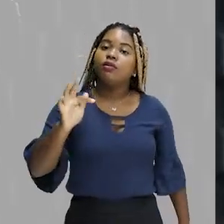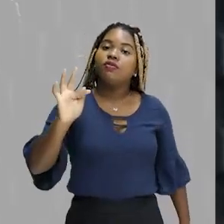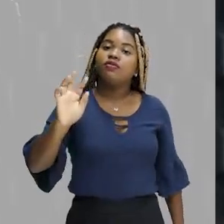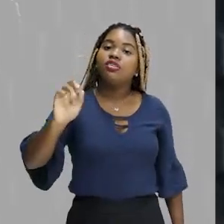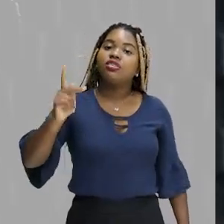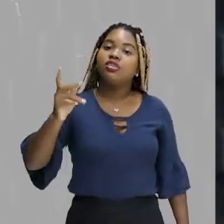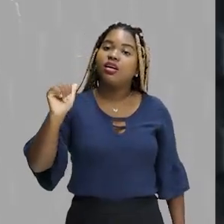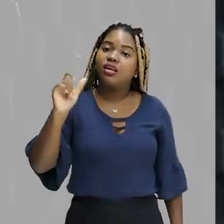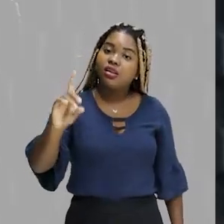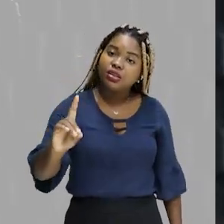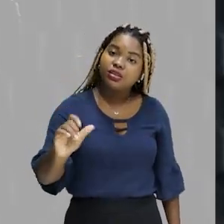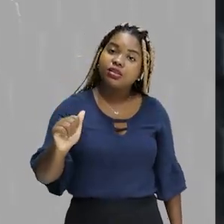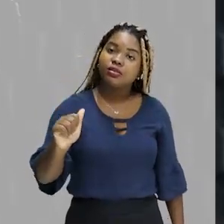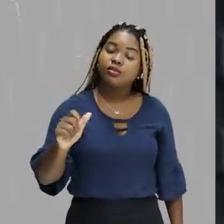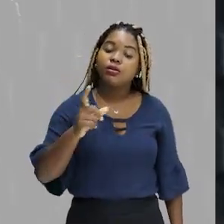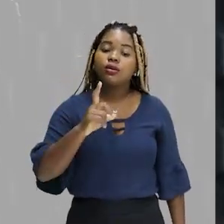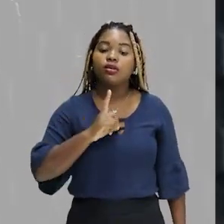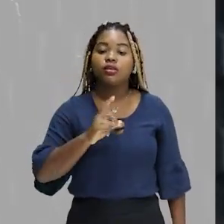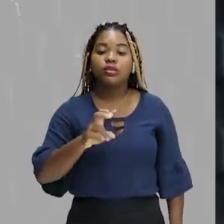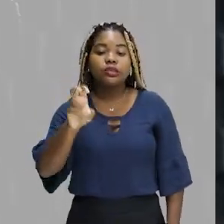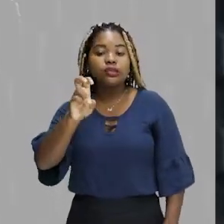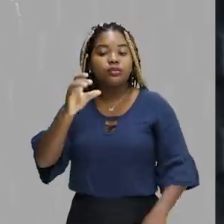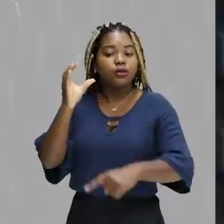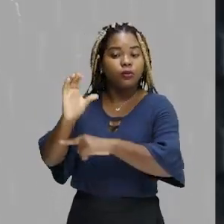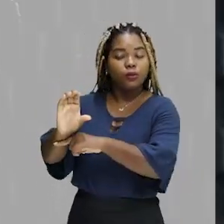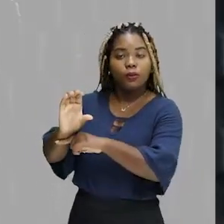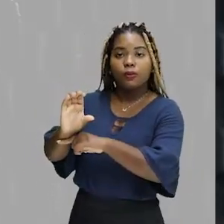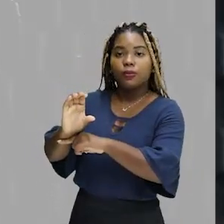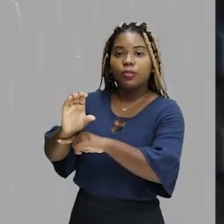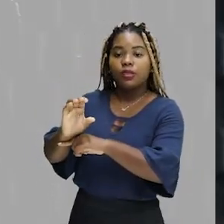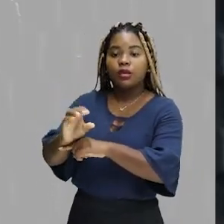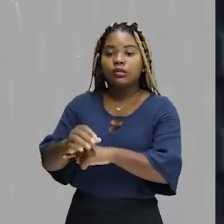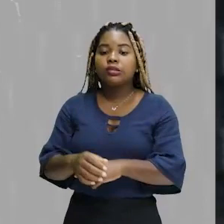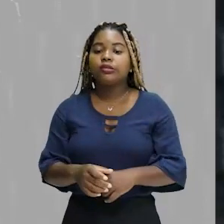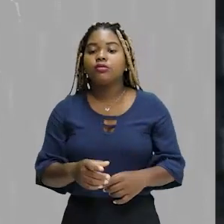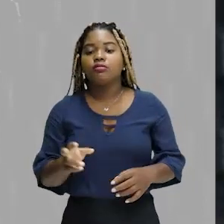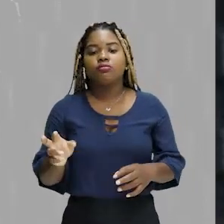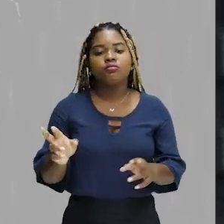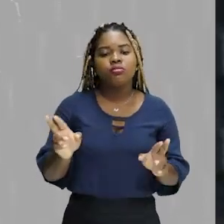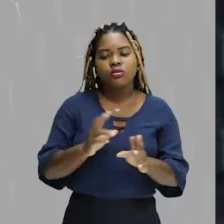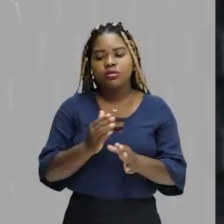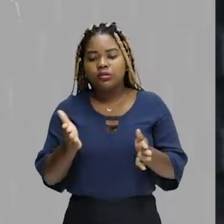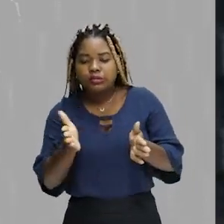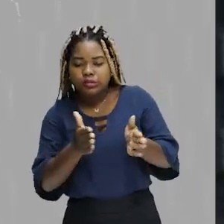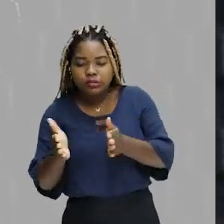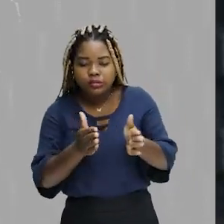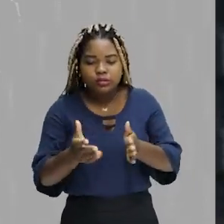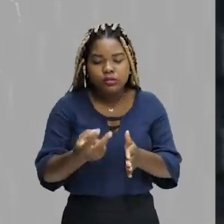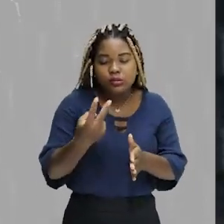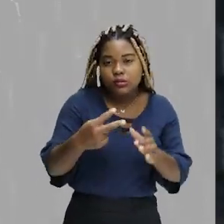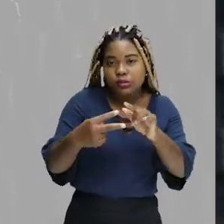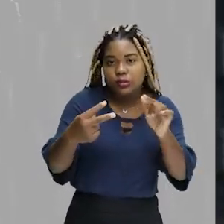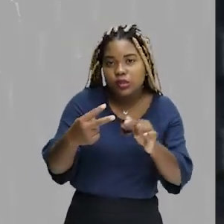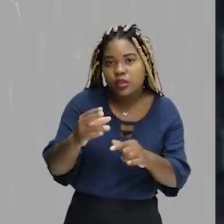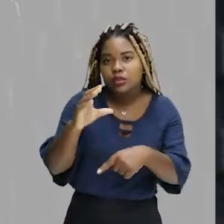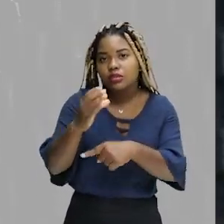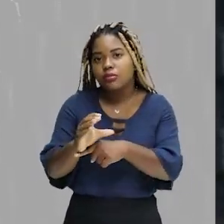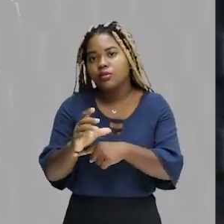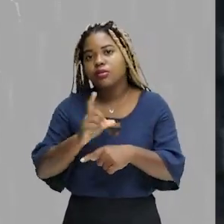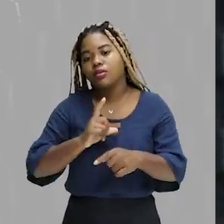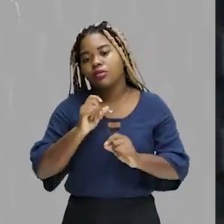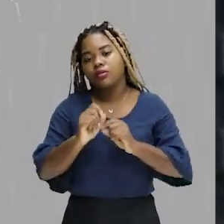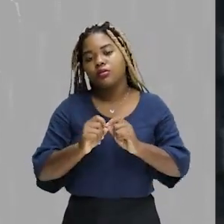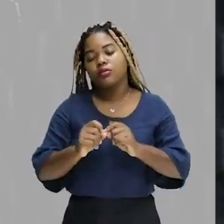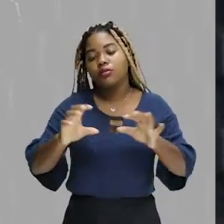Pente, com 5 carbonos. E entre 2 carbonos, eu vou ter o quê? Uma ligação dupla, né? É o eno. Então,